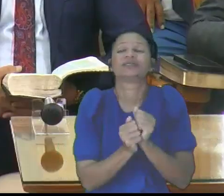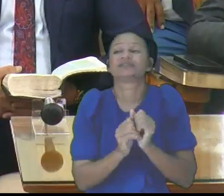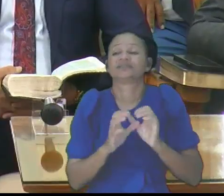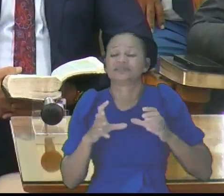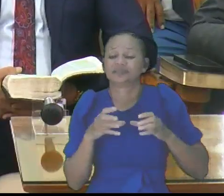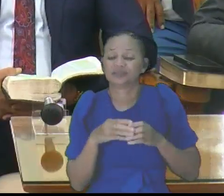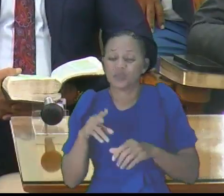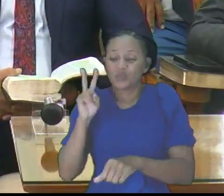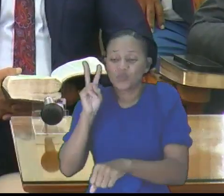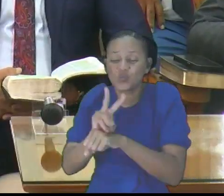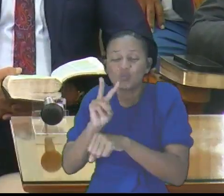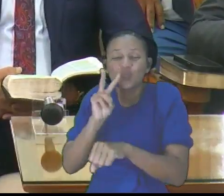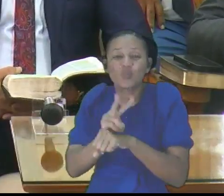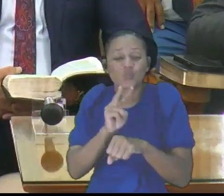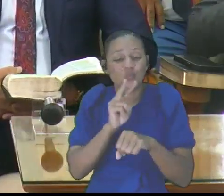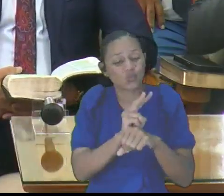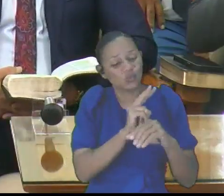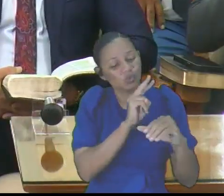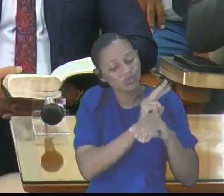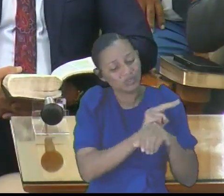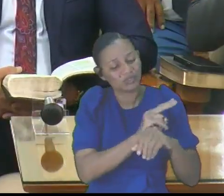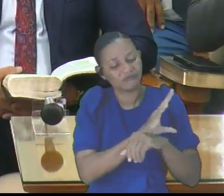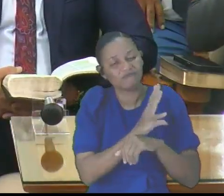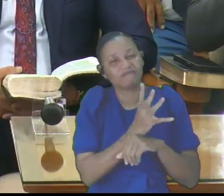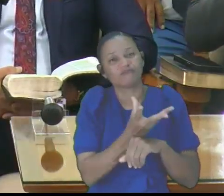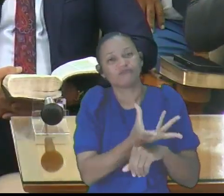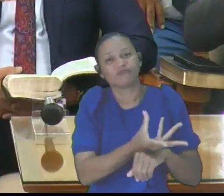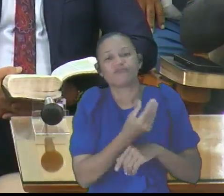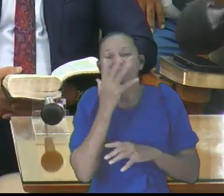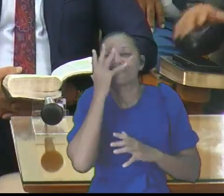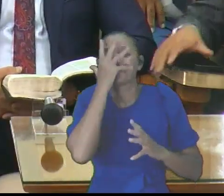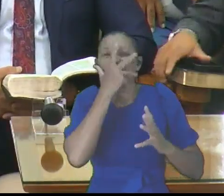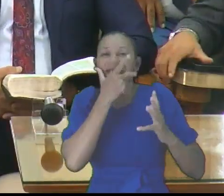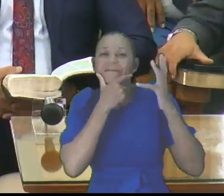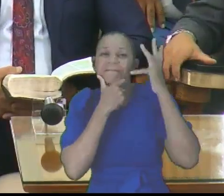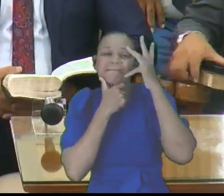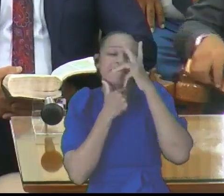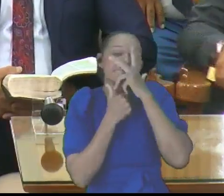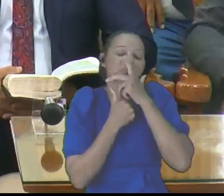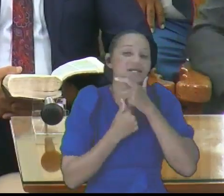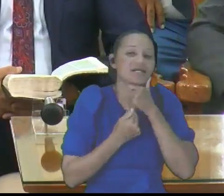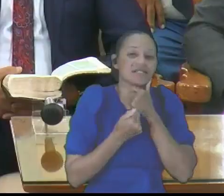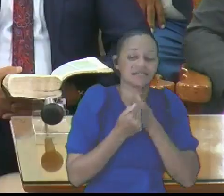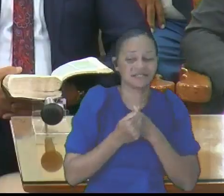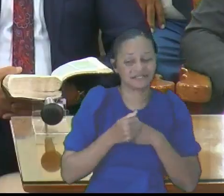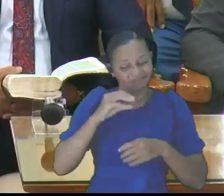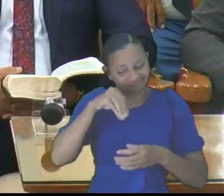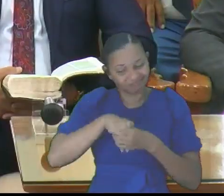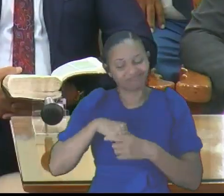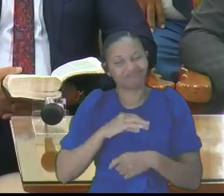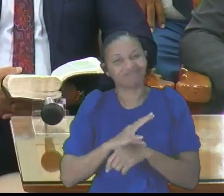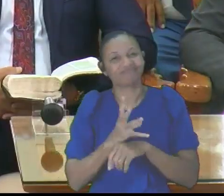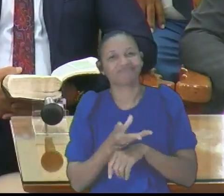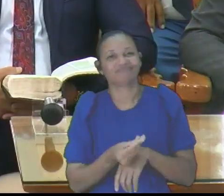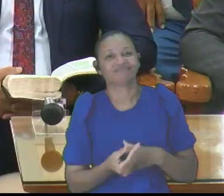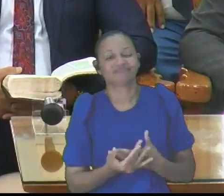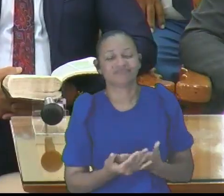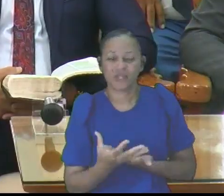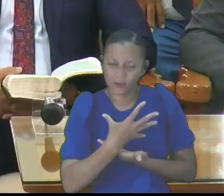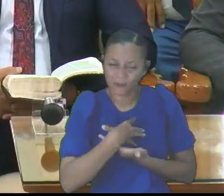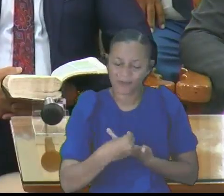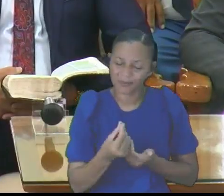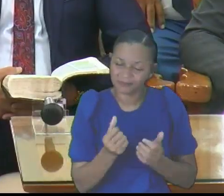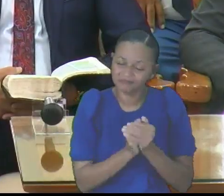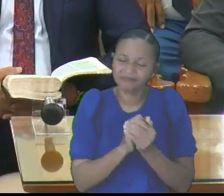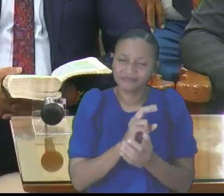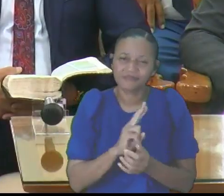pele de texugo que protege a beleza espiritual que está na igreja. Aleluia. Quem diz amém em